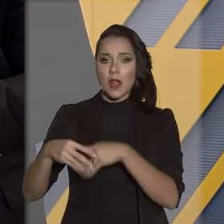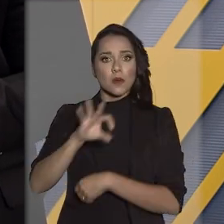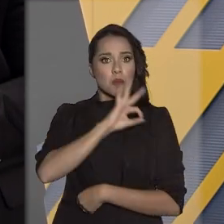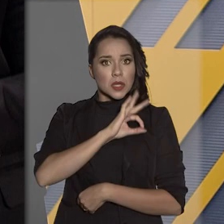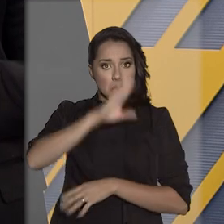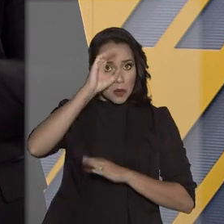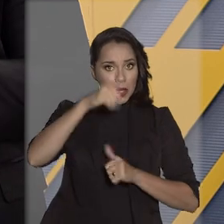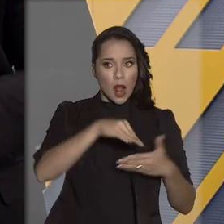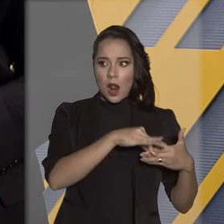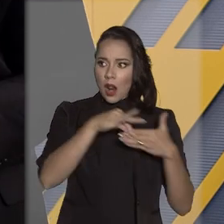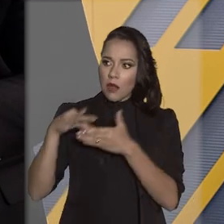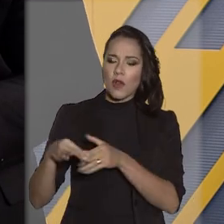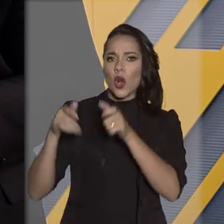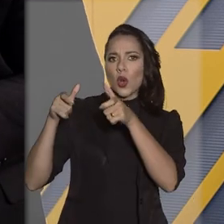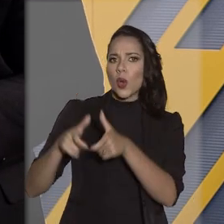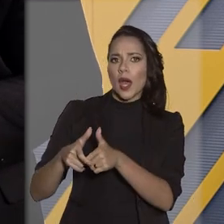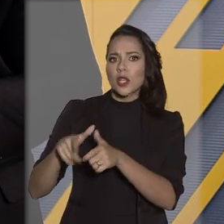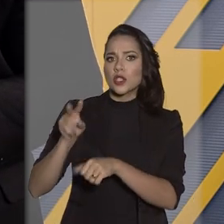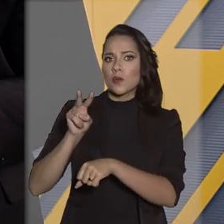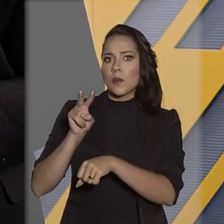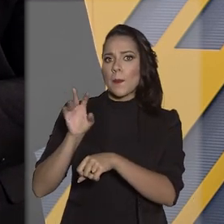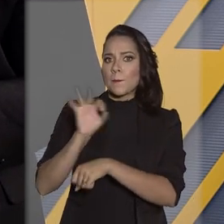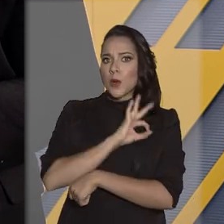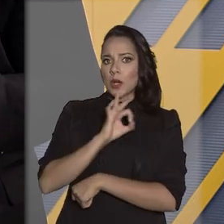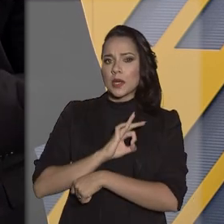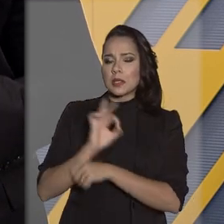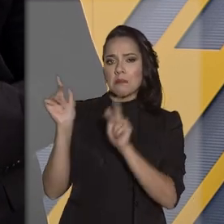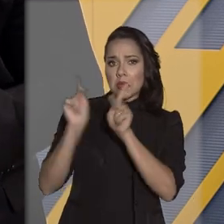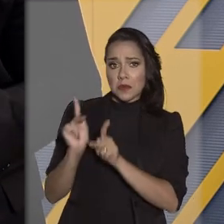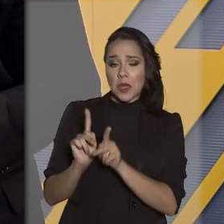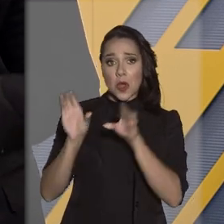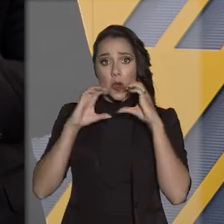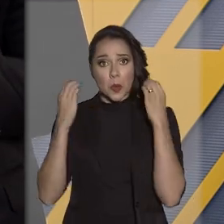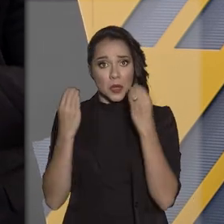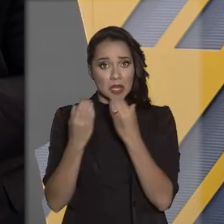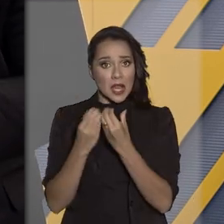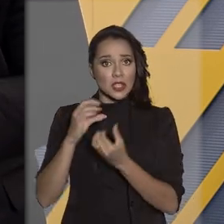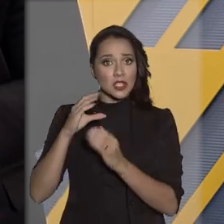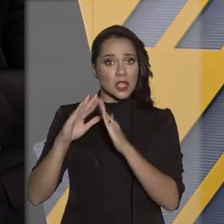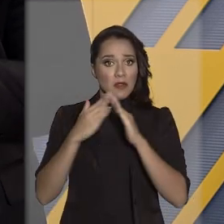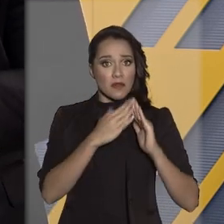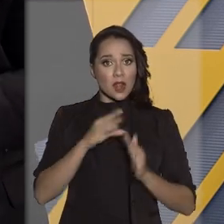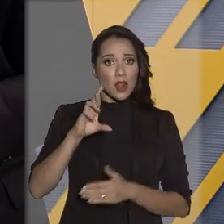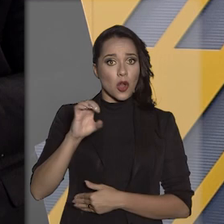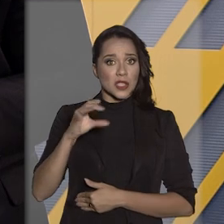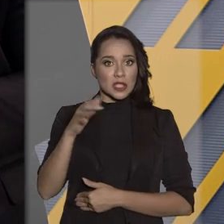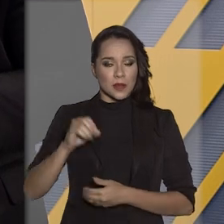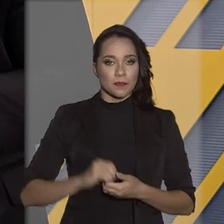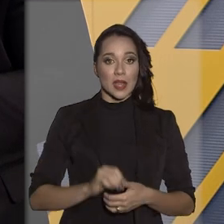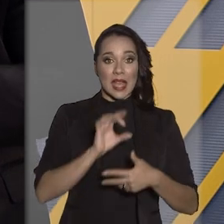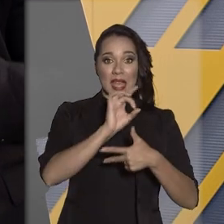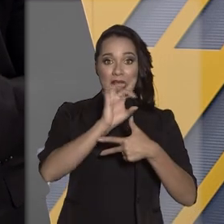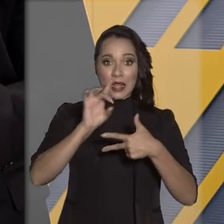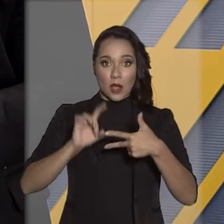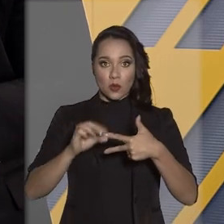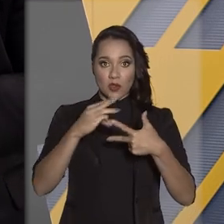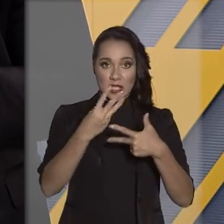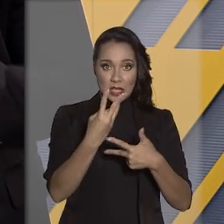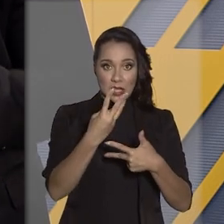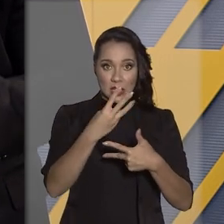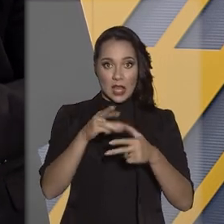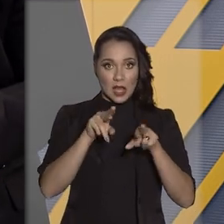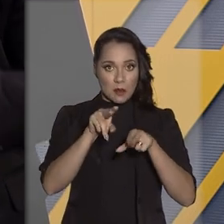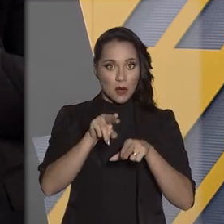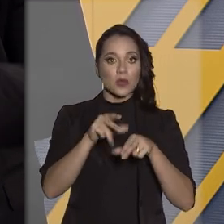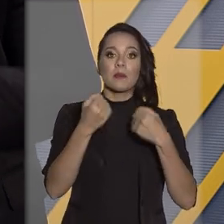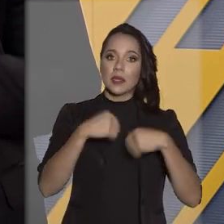policiais militares para a unidade de polícia pacificadora na comunidade da Rocinha. Cada um dos três irmãos do pedreiro também